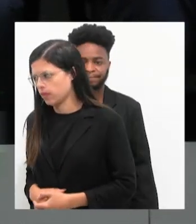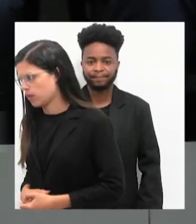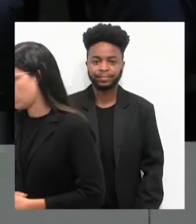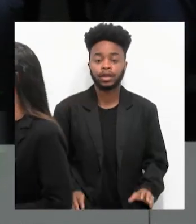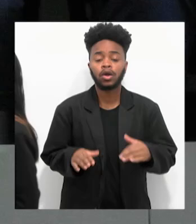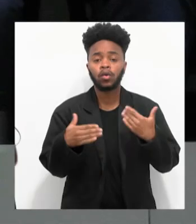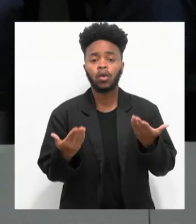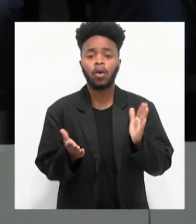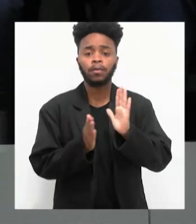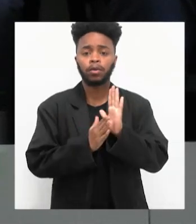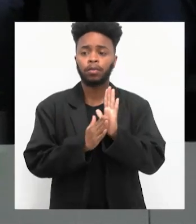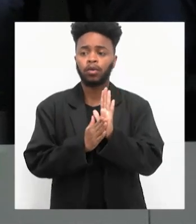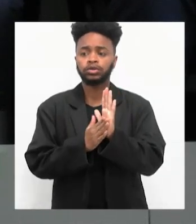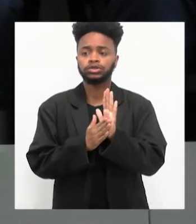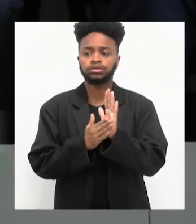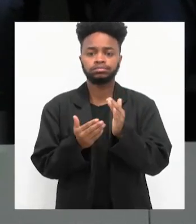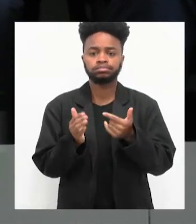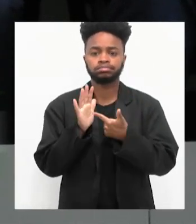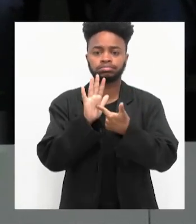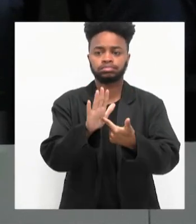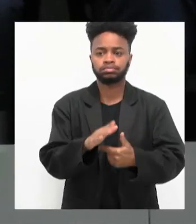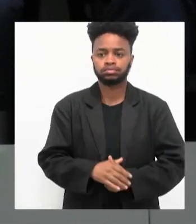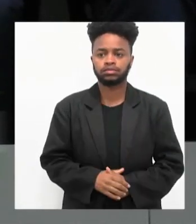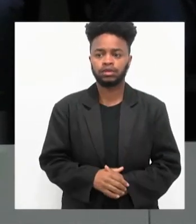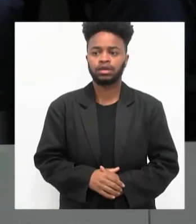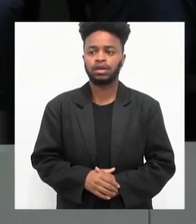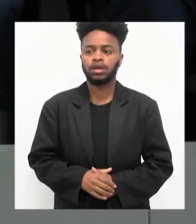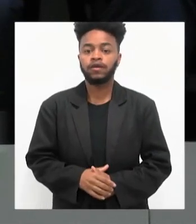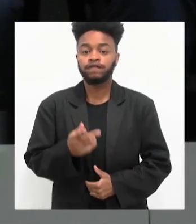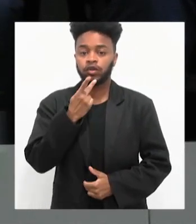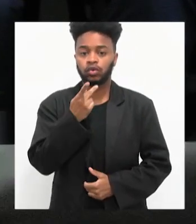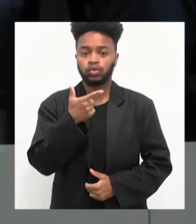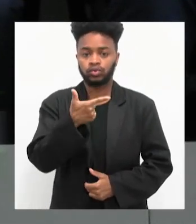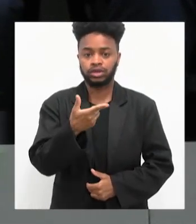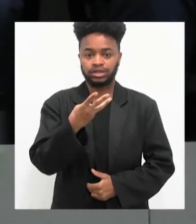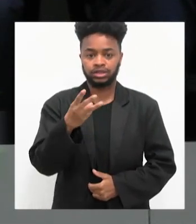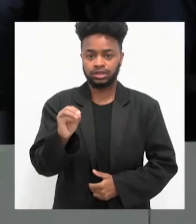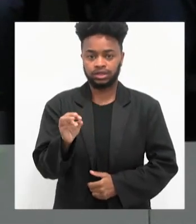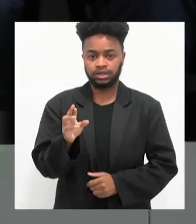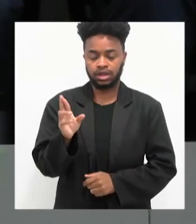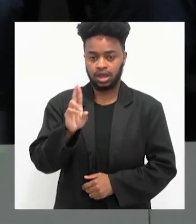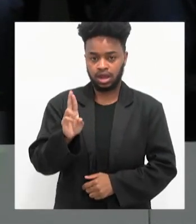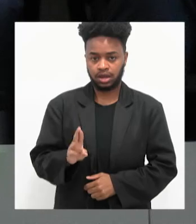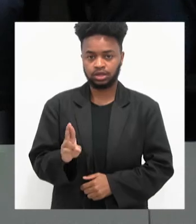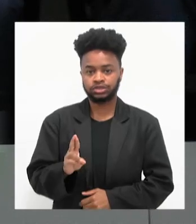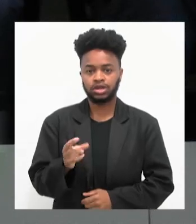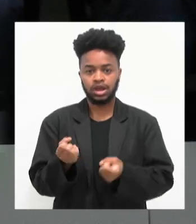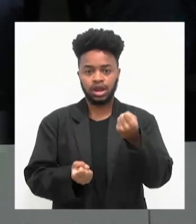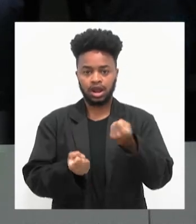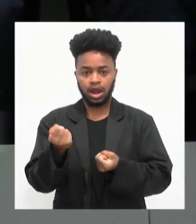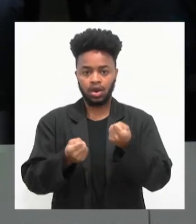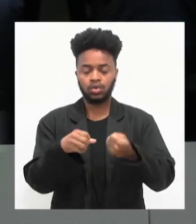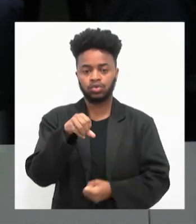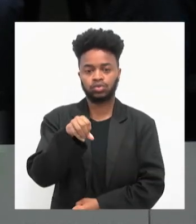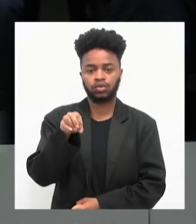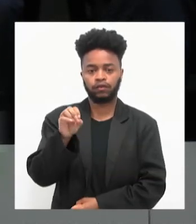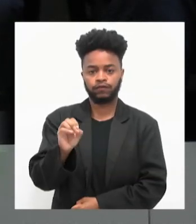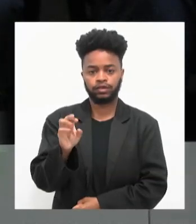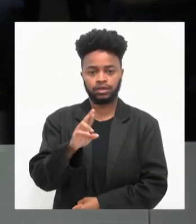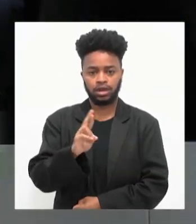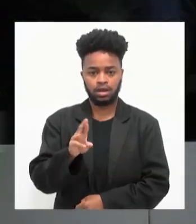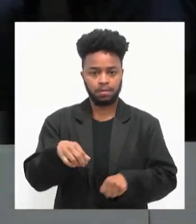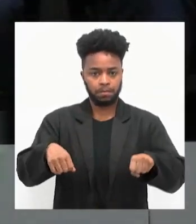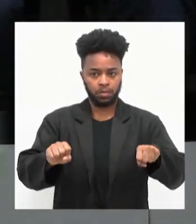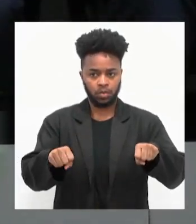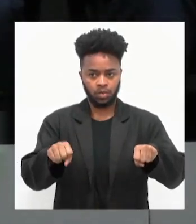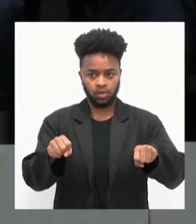senhor? Inicialmente era R$230 o carro de passeio, R$90 a moto,